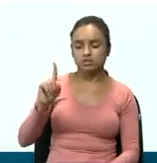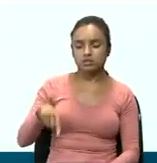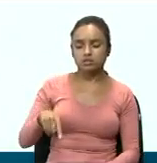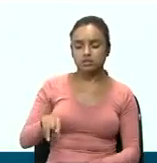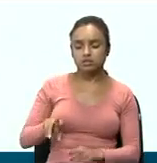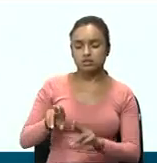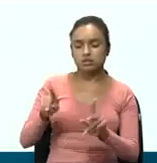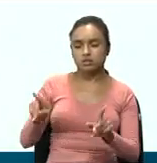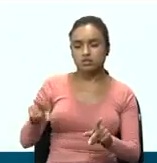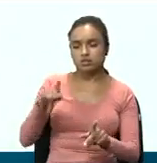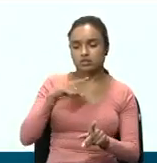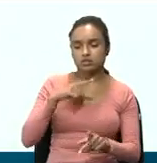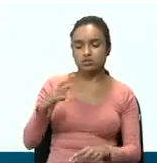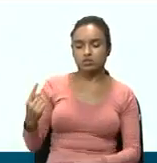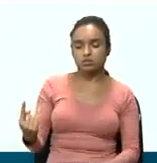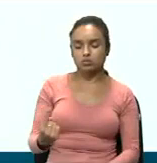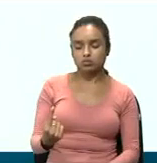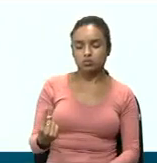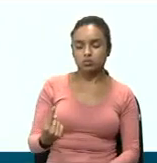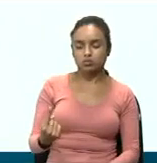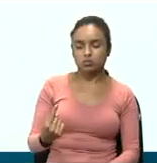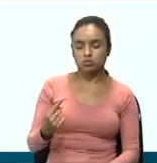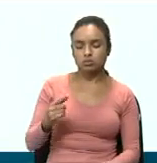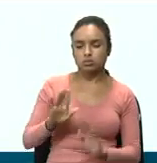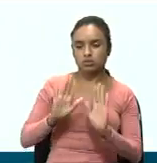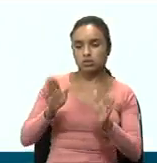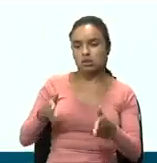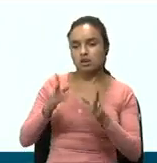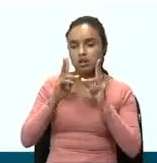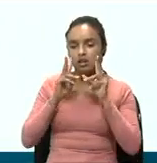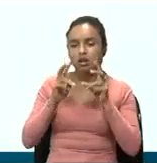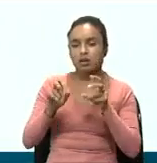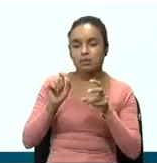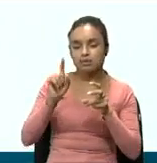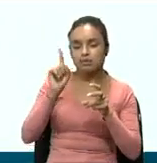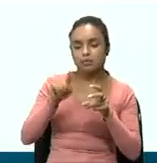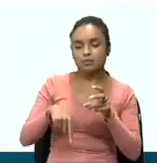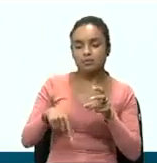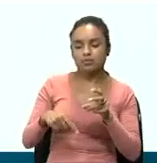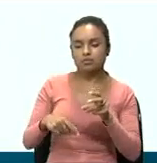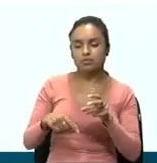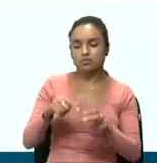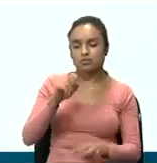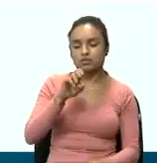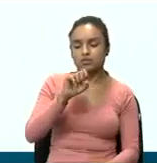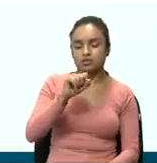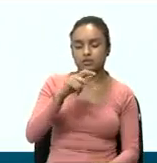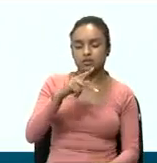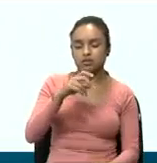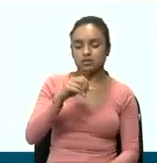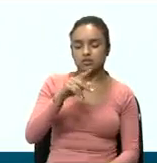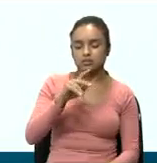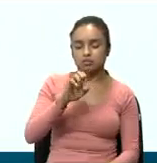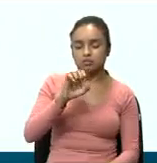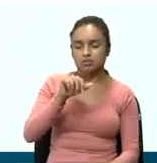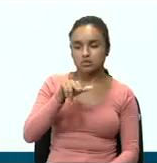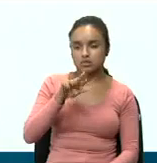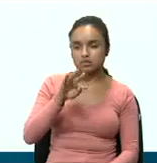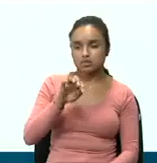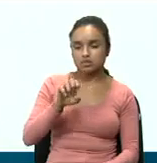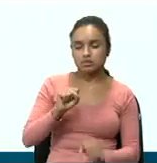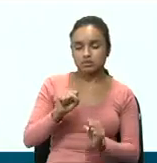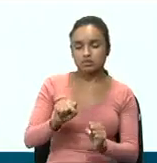0, eu tenho 1. Com isso, eu começo a perceber que esse expoente pode ser escrito em função